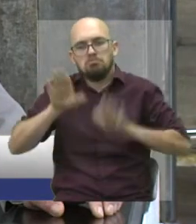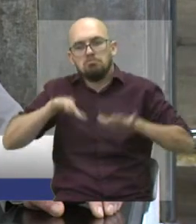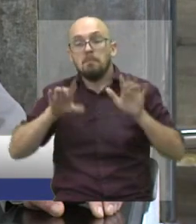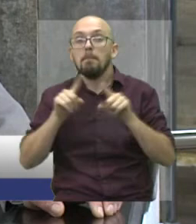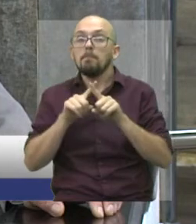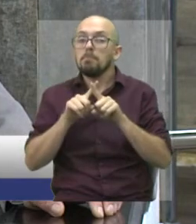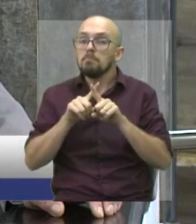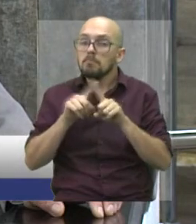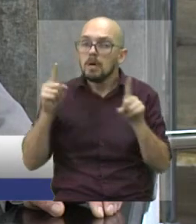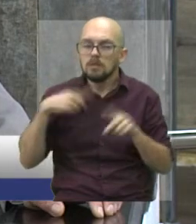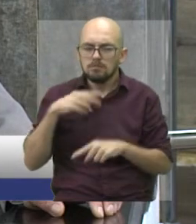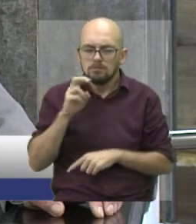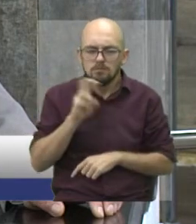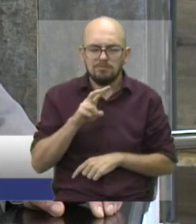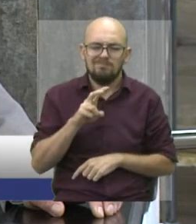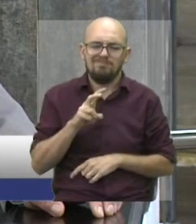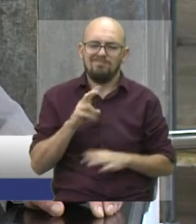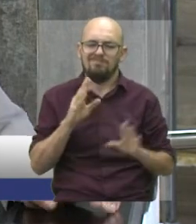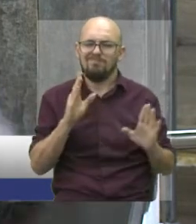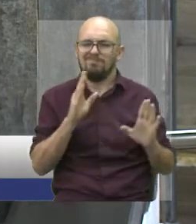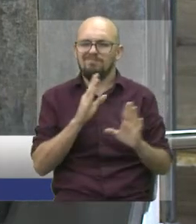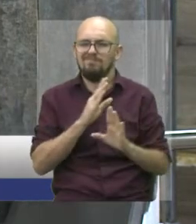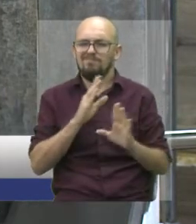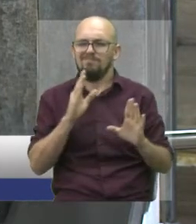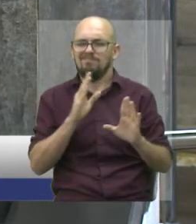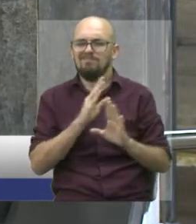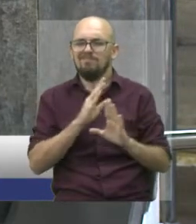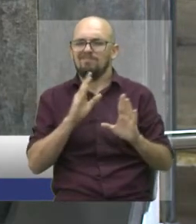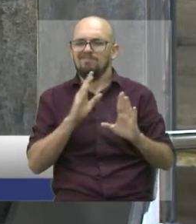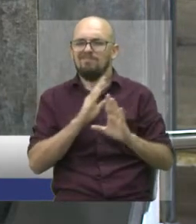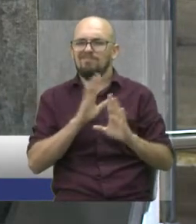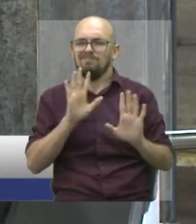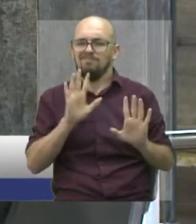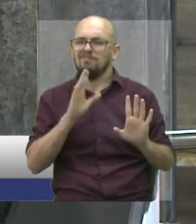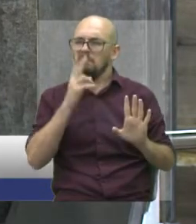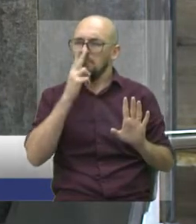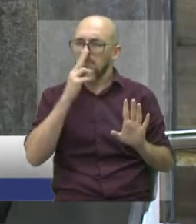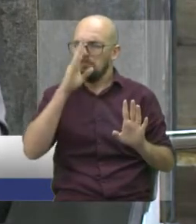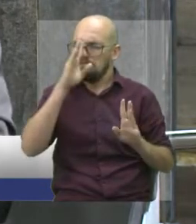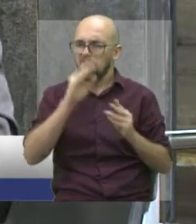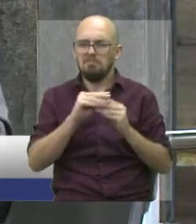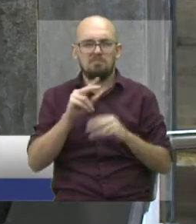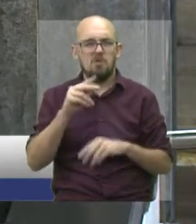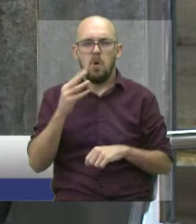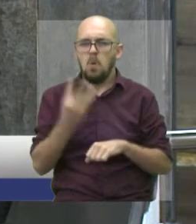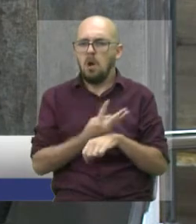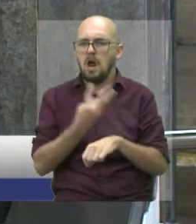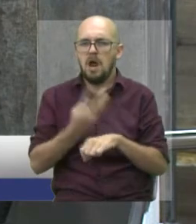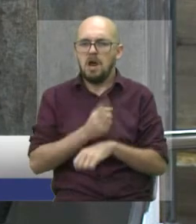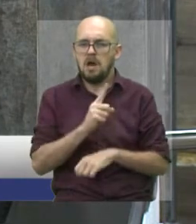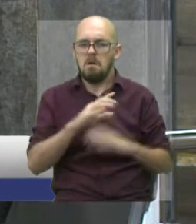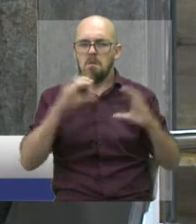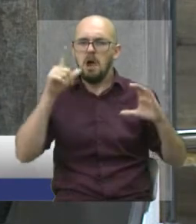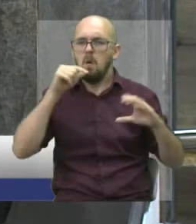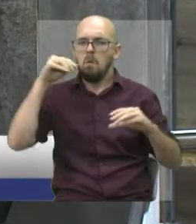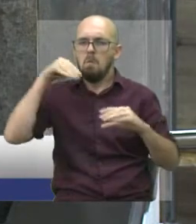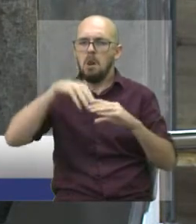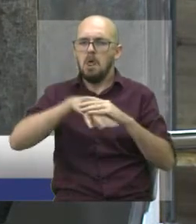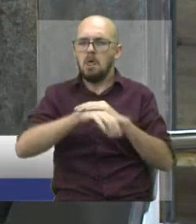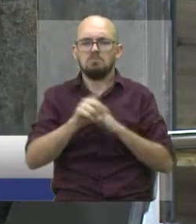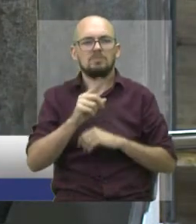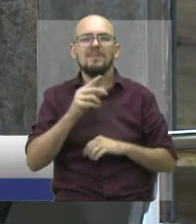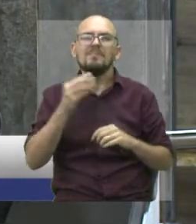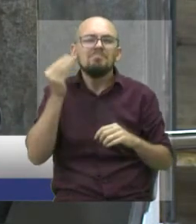Mas eu acho que já que está dando transtorno para a população, que custa colocar um